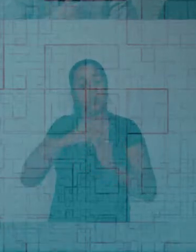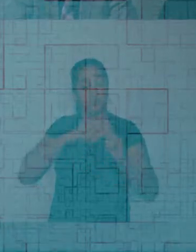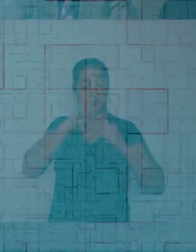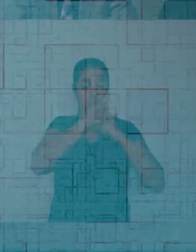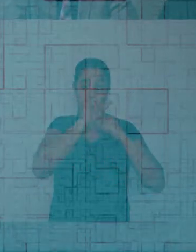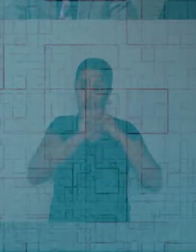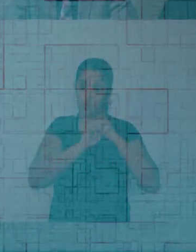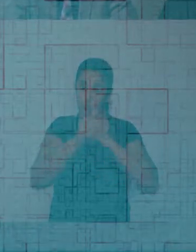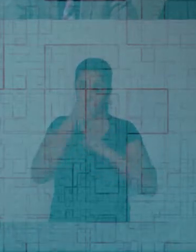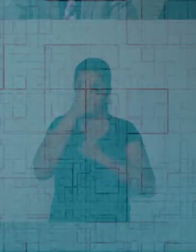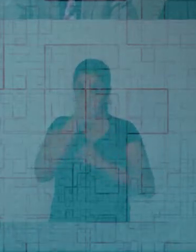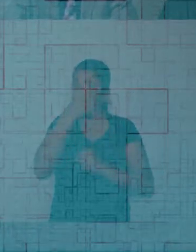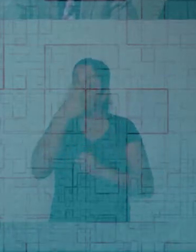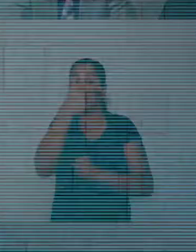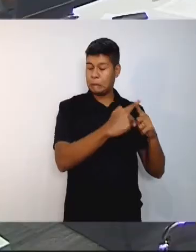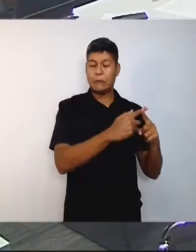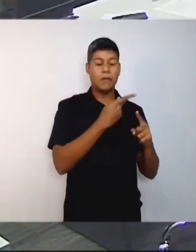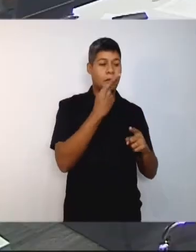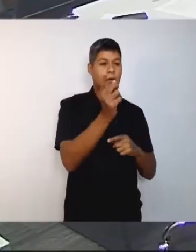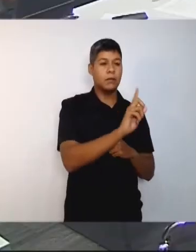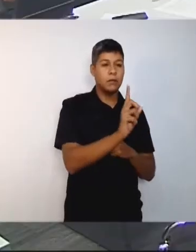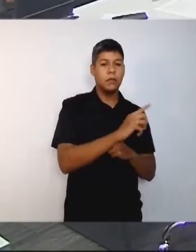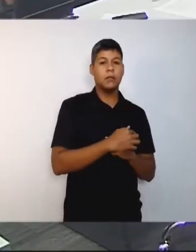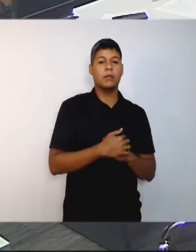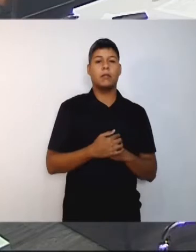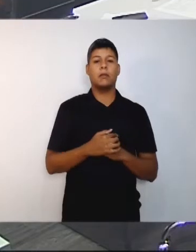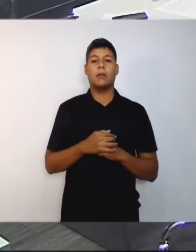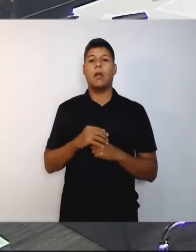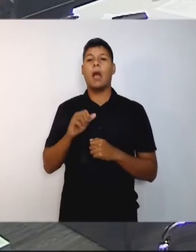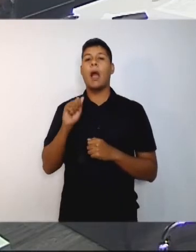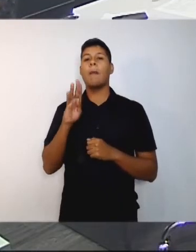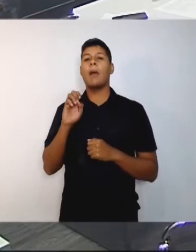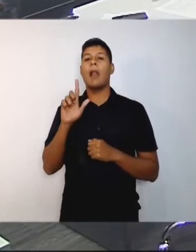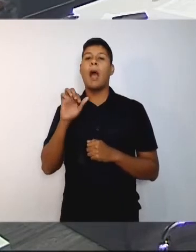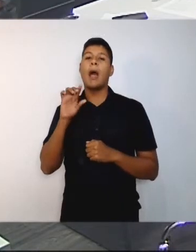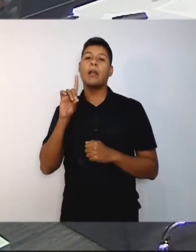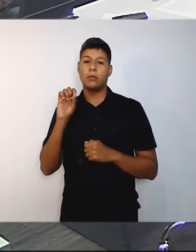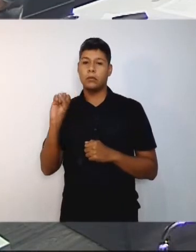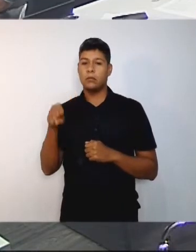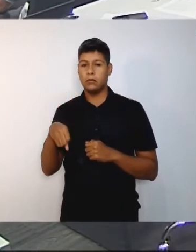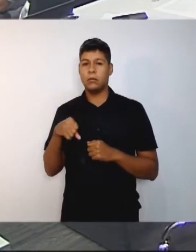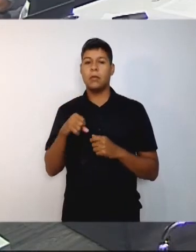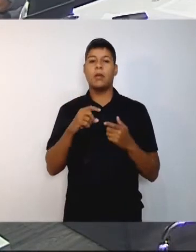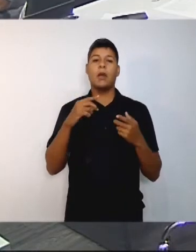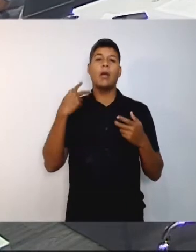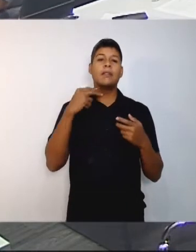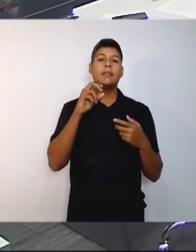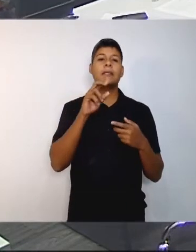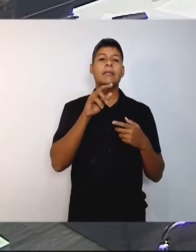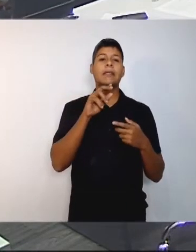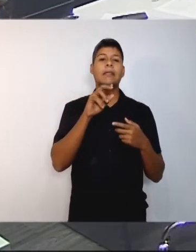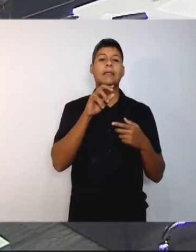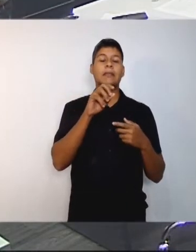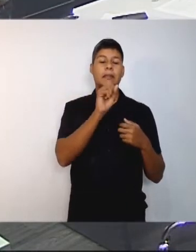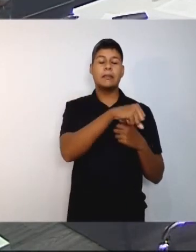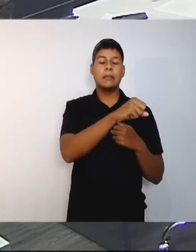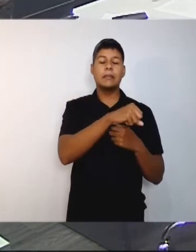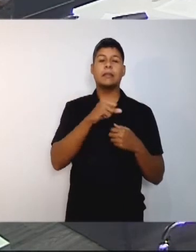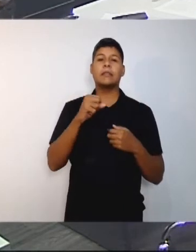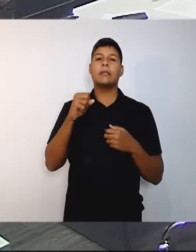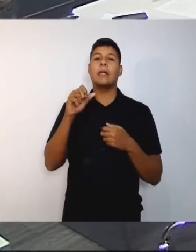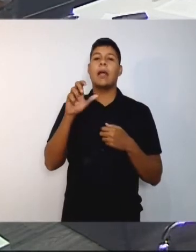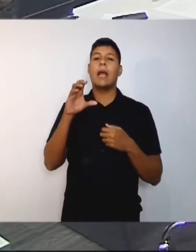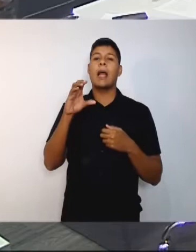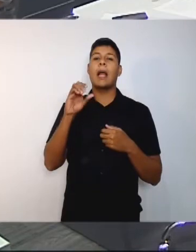e um voto de pesar. O grande expediente também ficou marcado por algumas falas que não fugiram da questão das